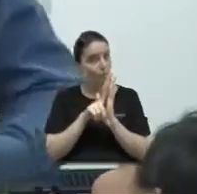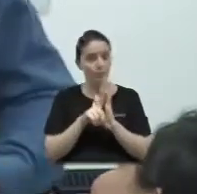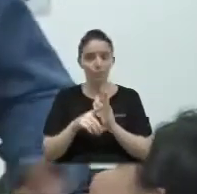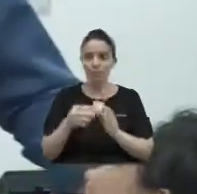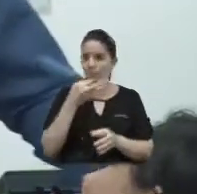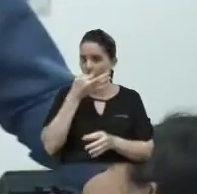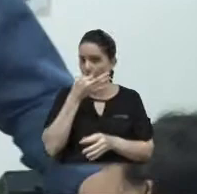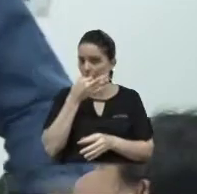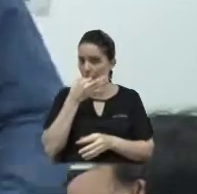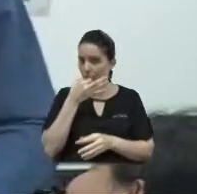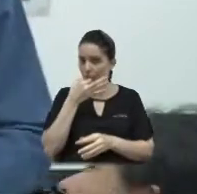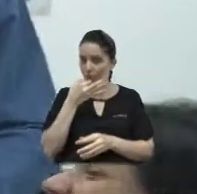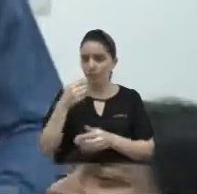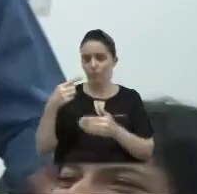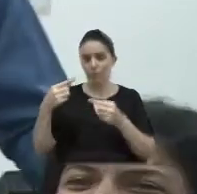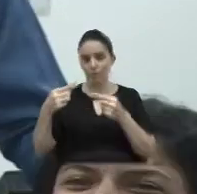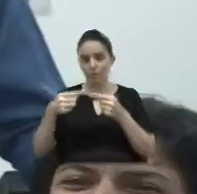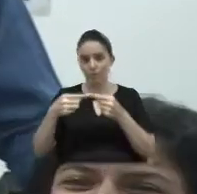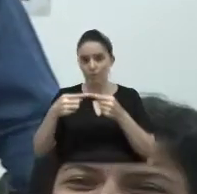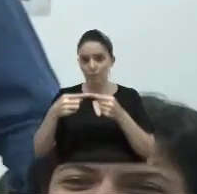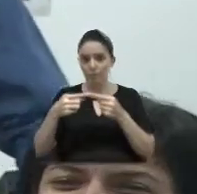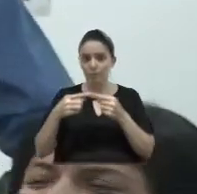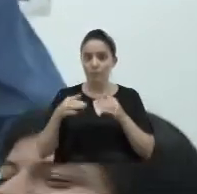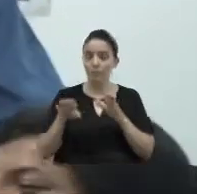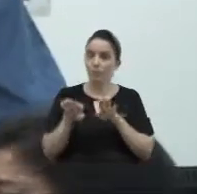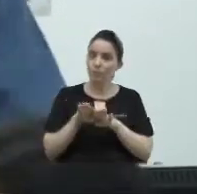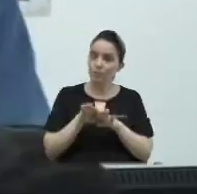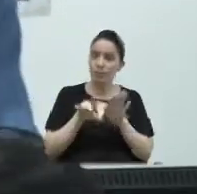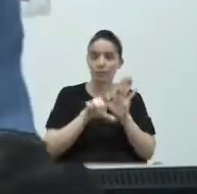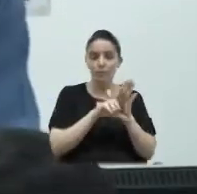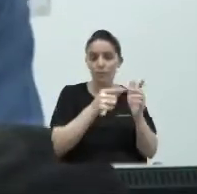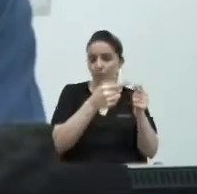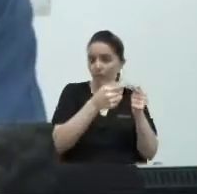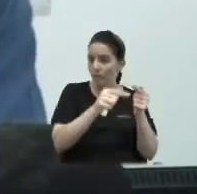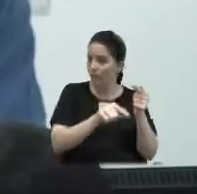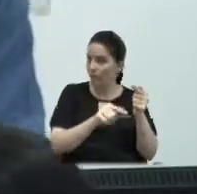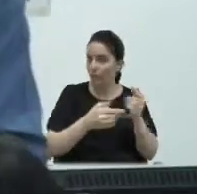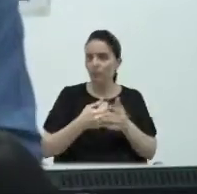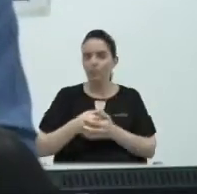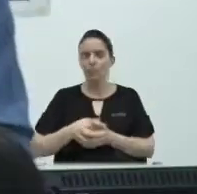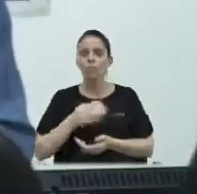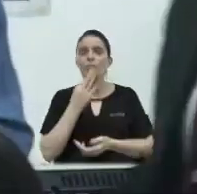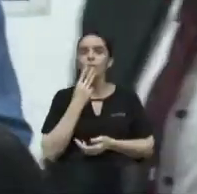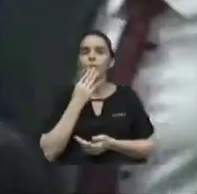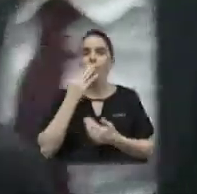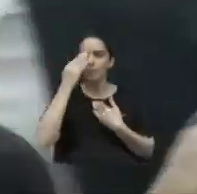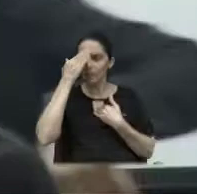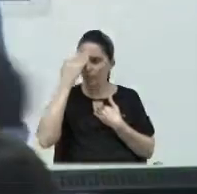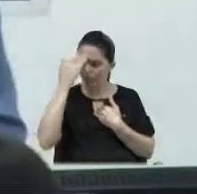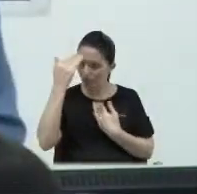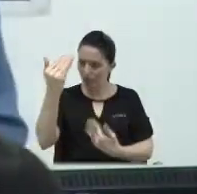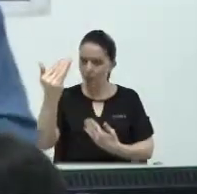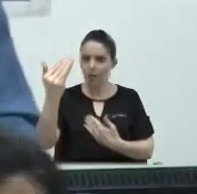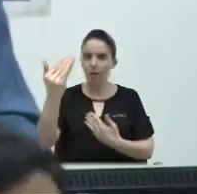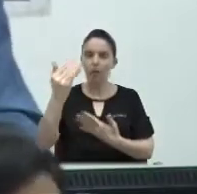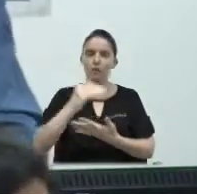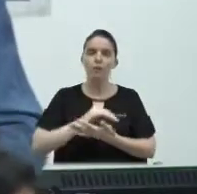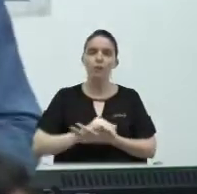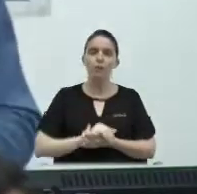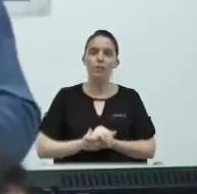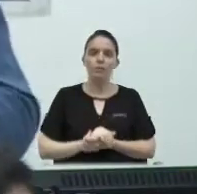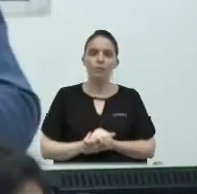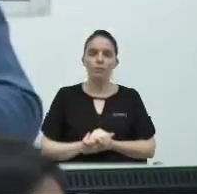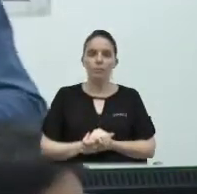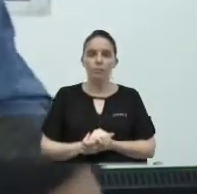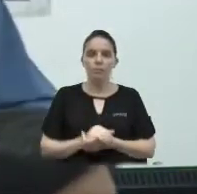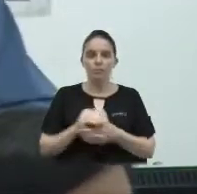e discordamos, é um parlamento, né? Eu somente gostaria de agradecer, né, e dizer que